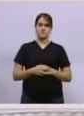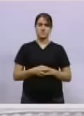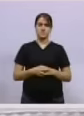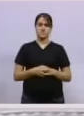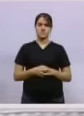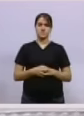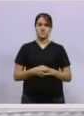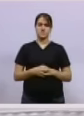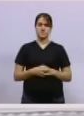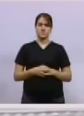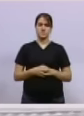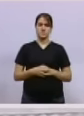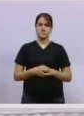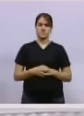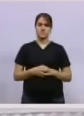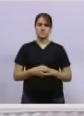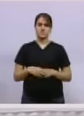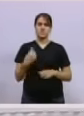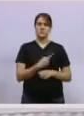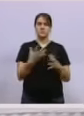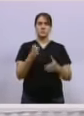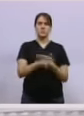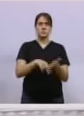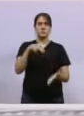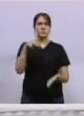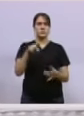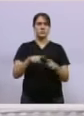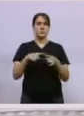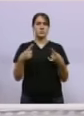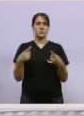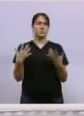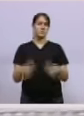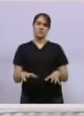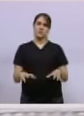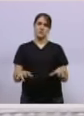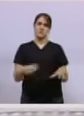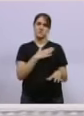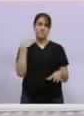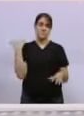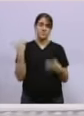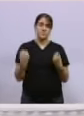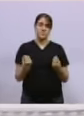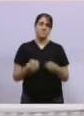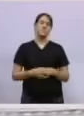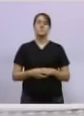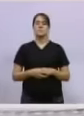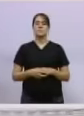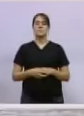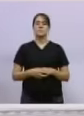ajudar. Nós queremos a ressurreição, mas nós não queremos o Calvário. Baixa só um tanzinho, sabe? Qual que tá aí? Não desista